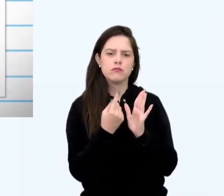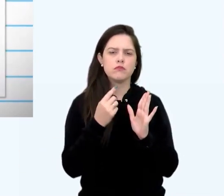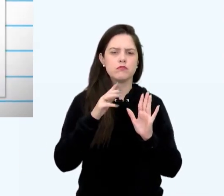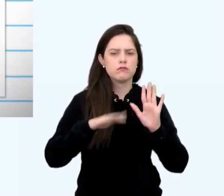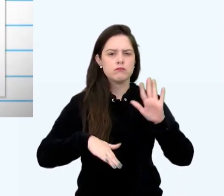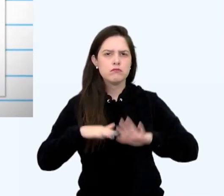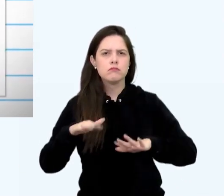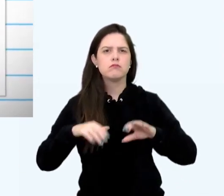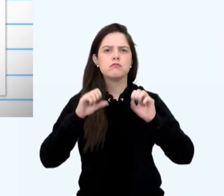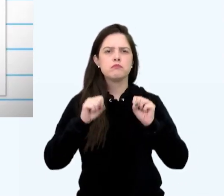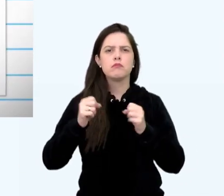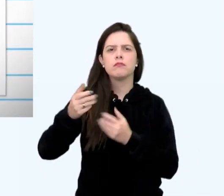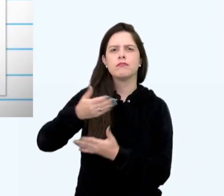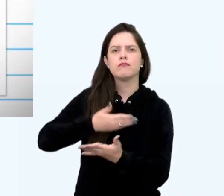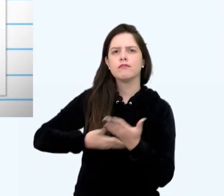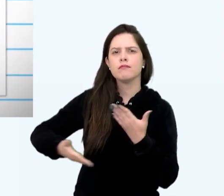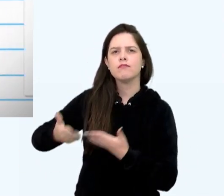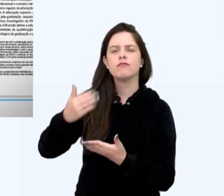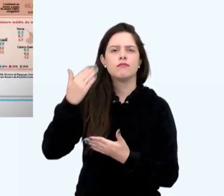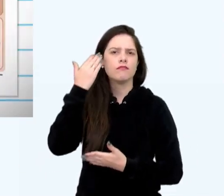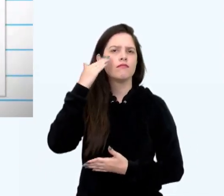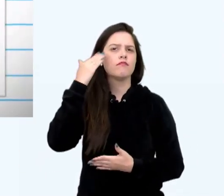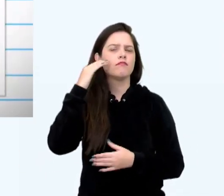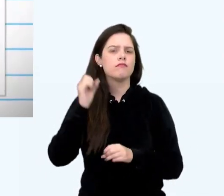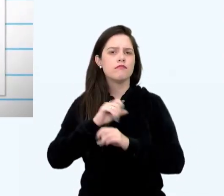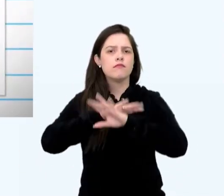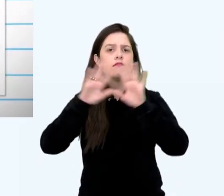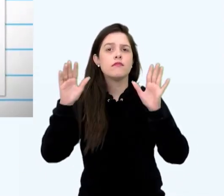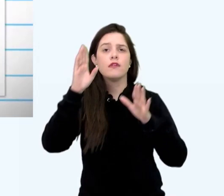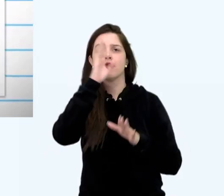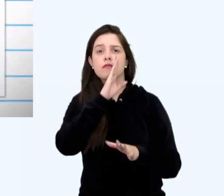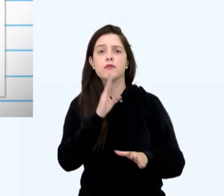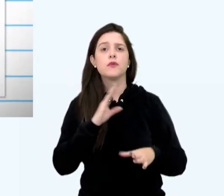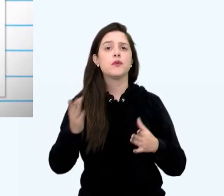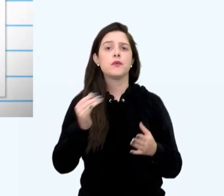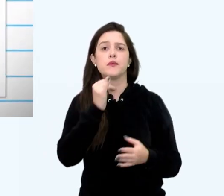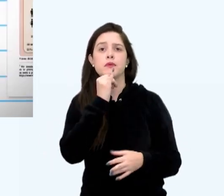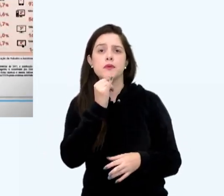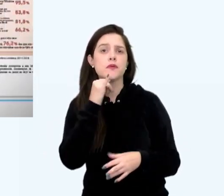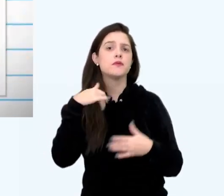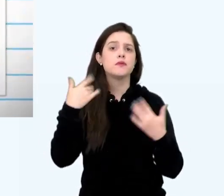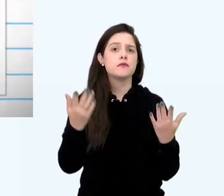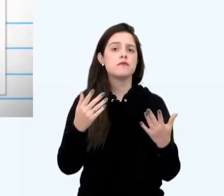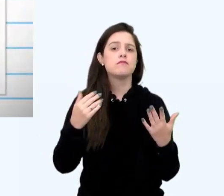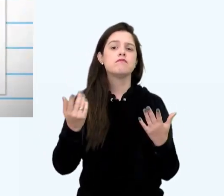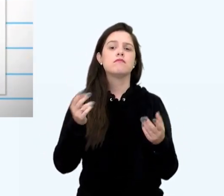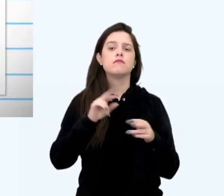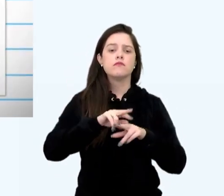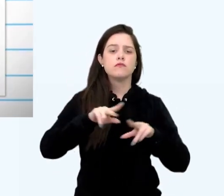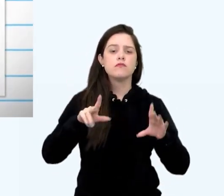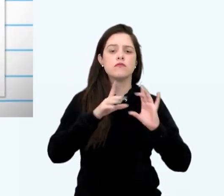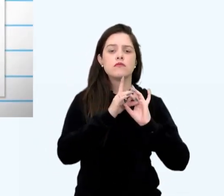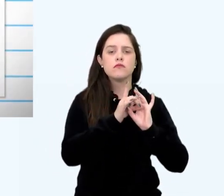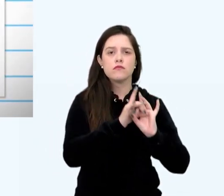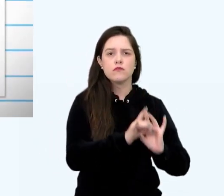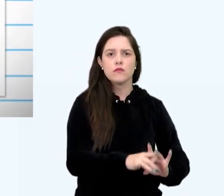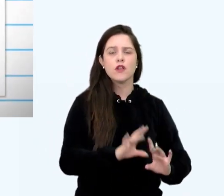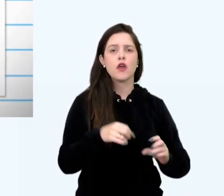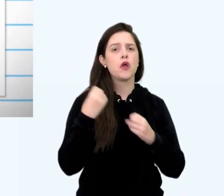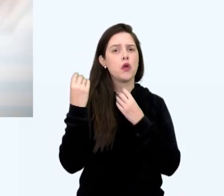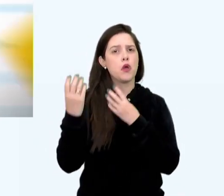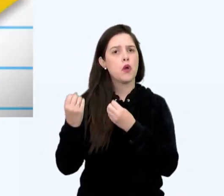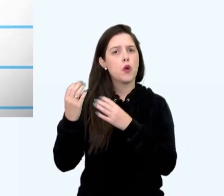que trazem temas relevantes para entender a realidade brasileira, como, por exemplo, educação e acesso a tecnologias de informação